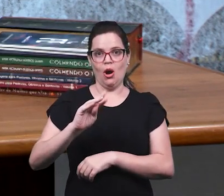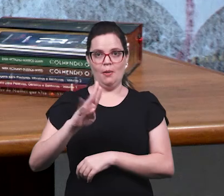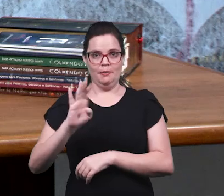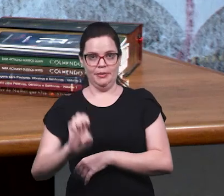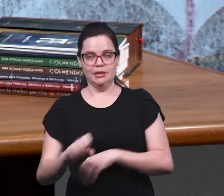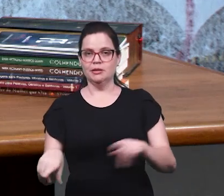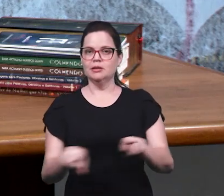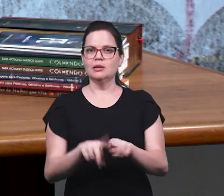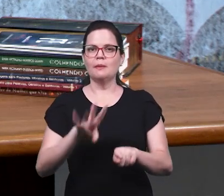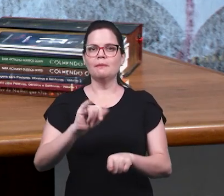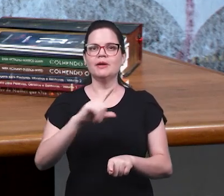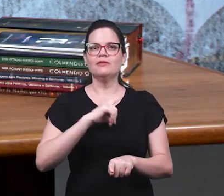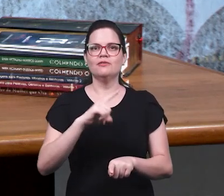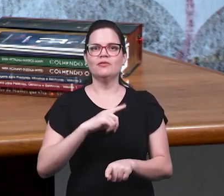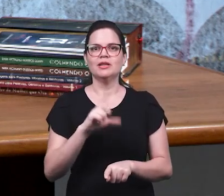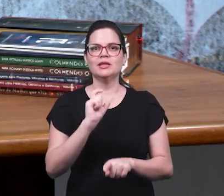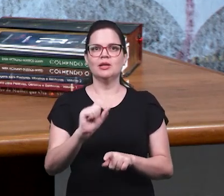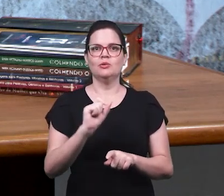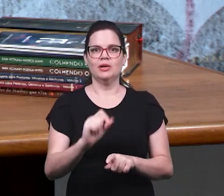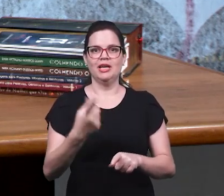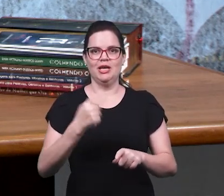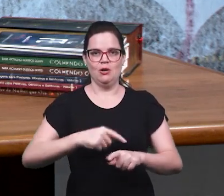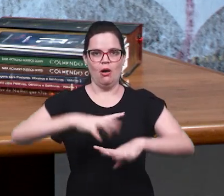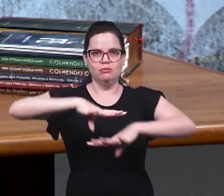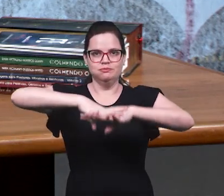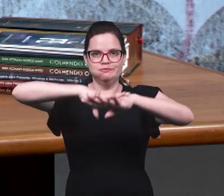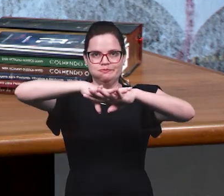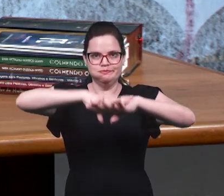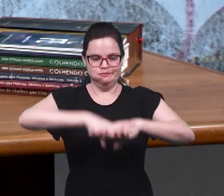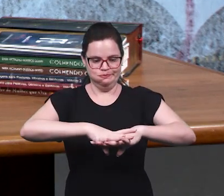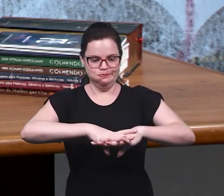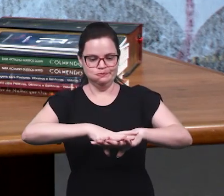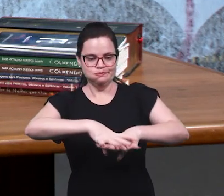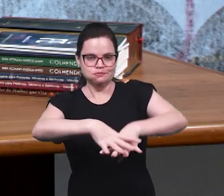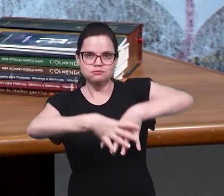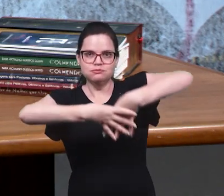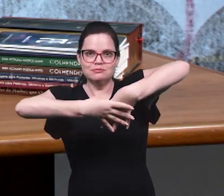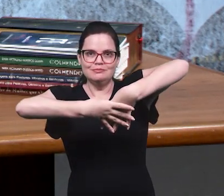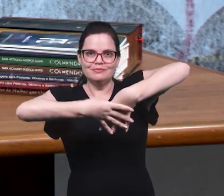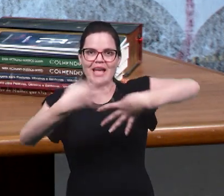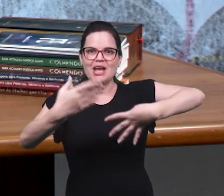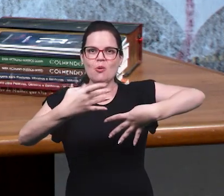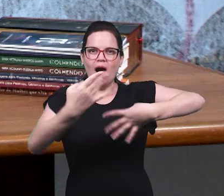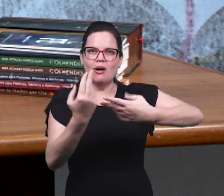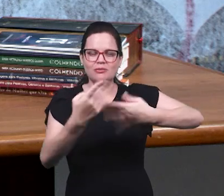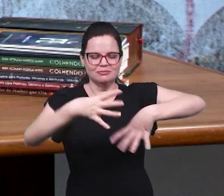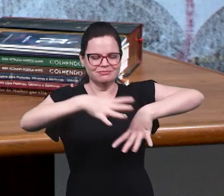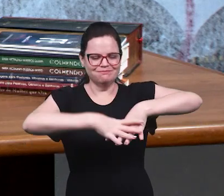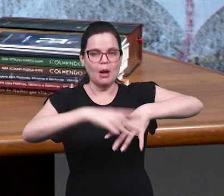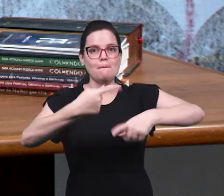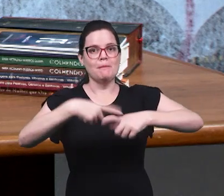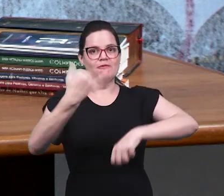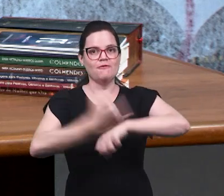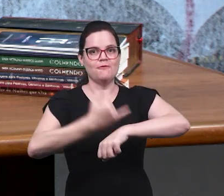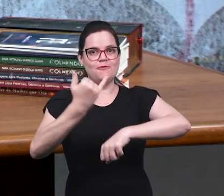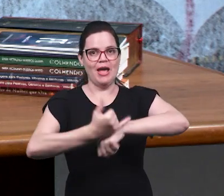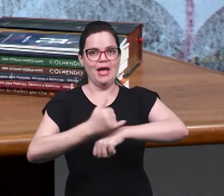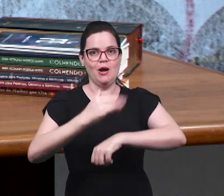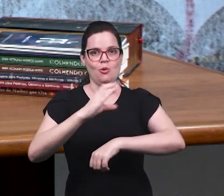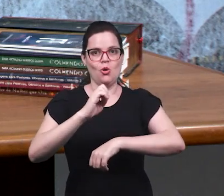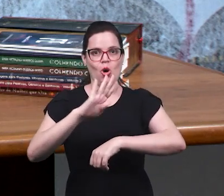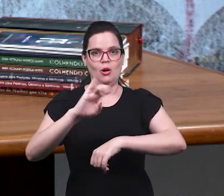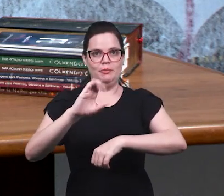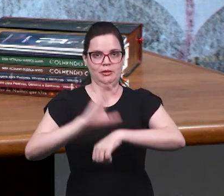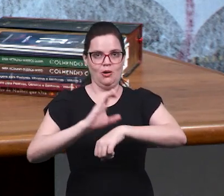de cobre em forma de rede, e farás a esta rede 4 argolas de metal